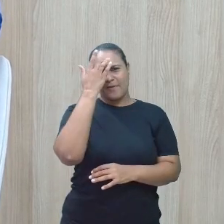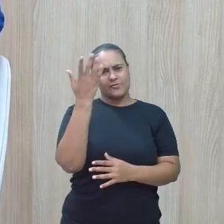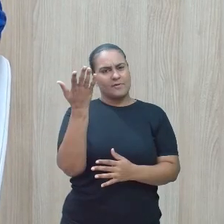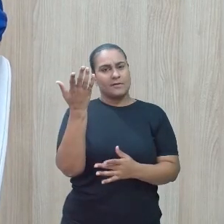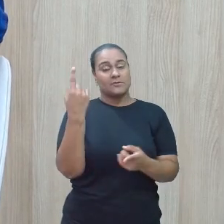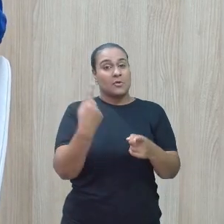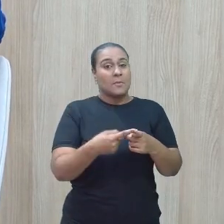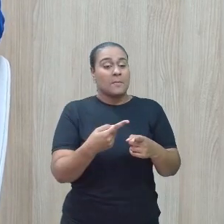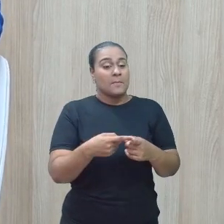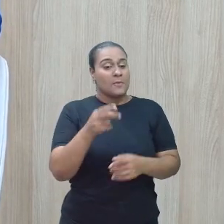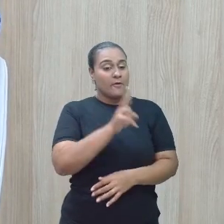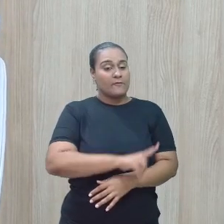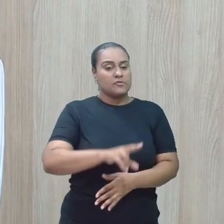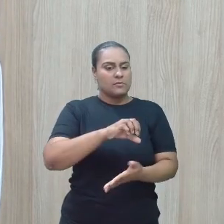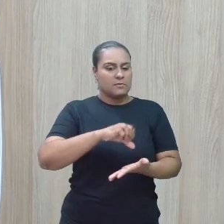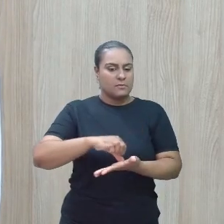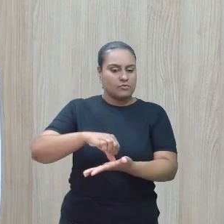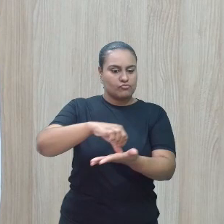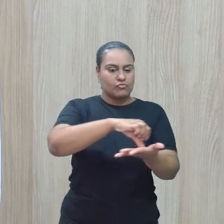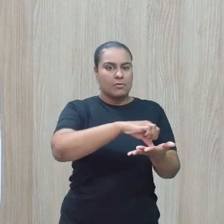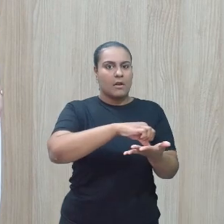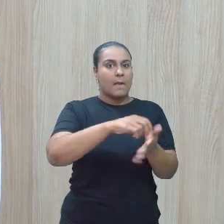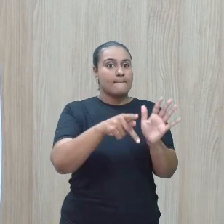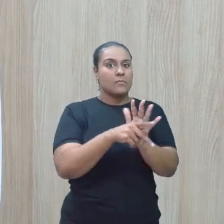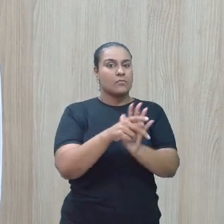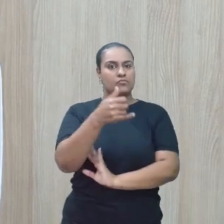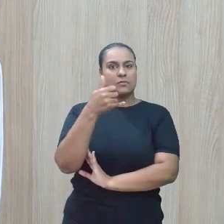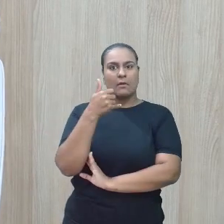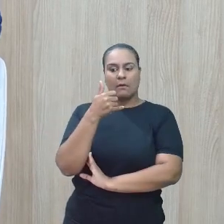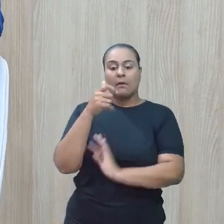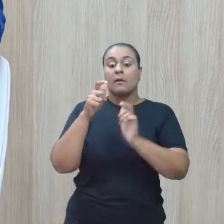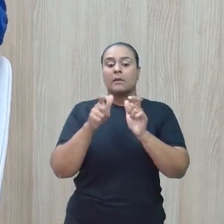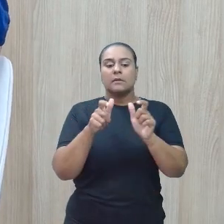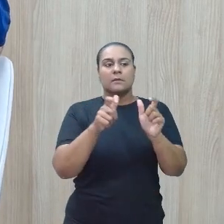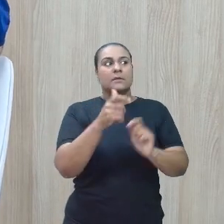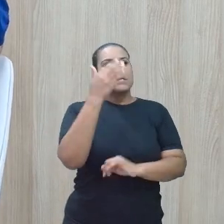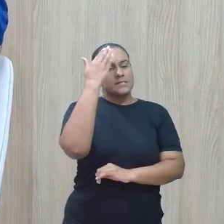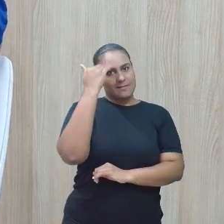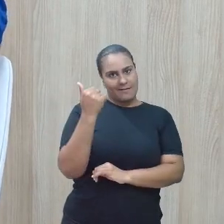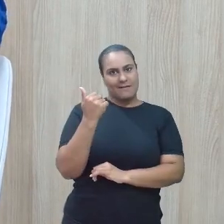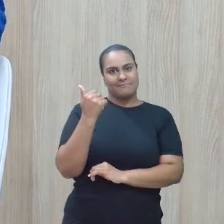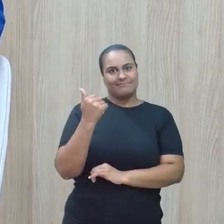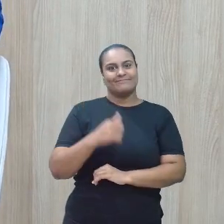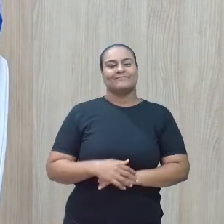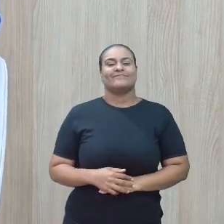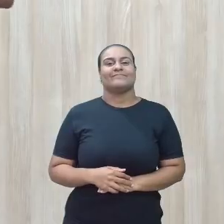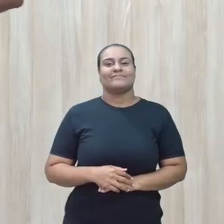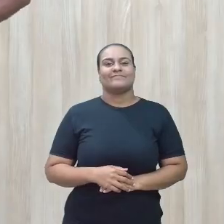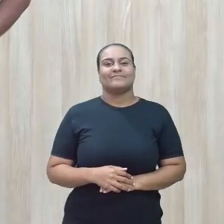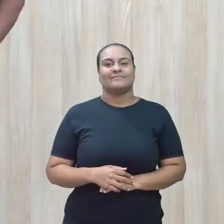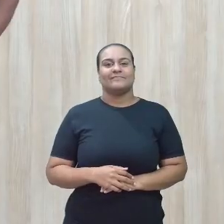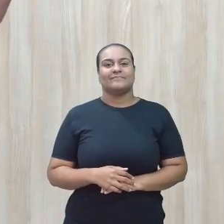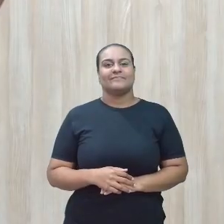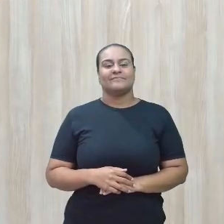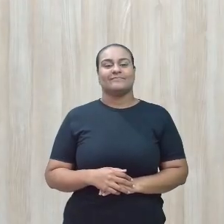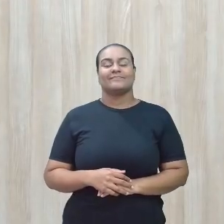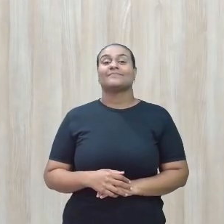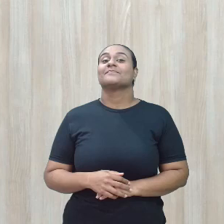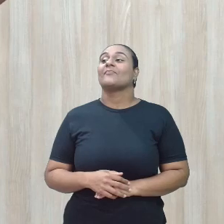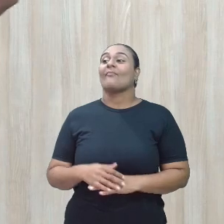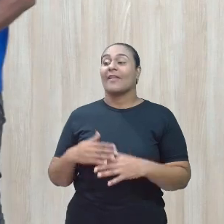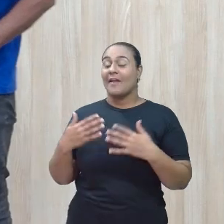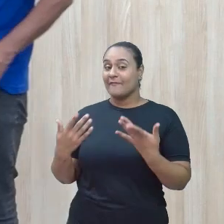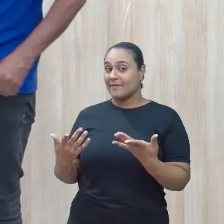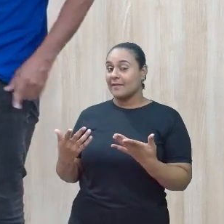fácil, porque você usa ali o GPS no celular e se localiza pelo mapa. Tá vendo, gente?